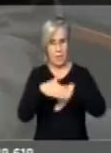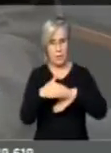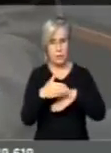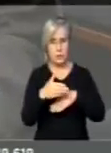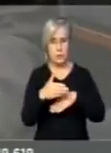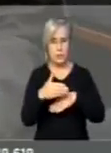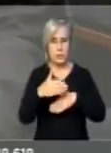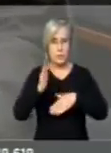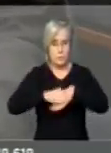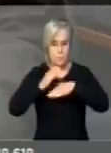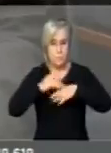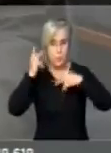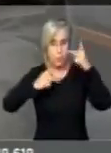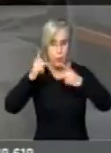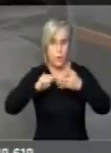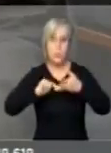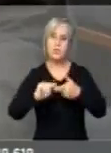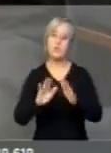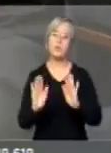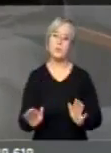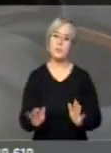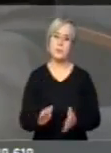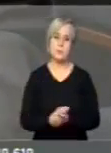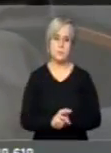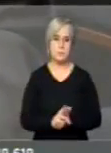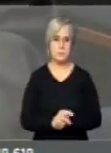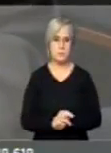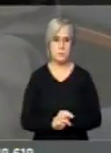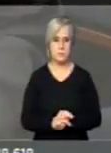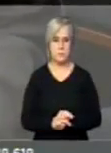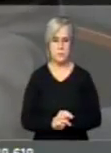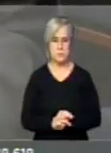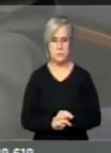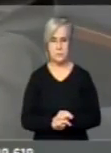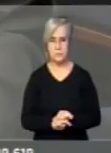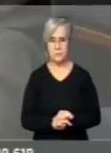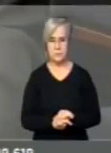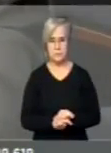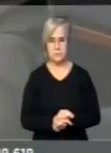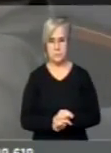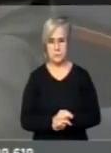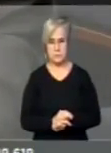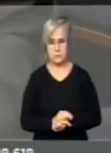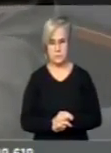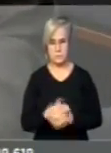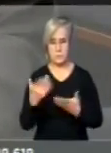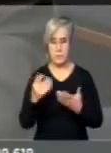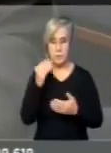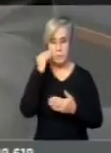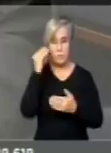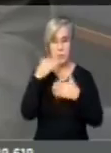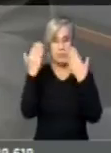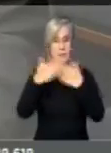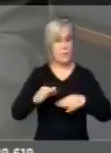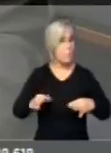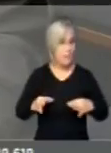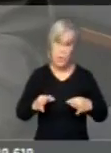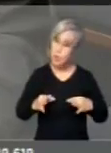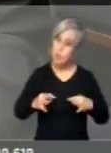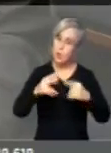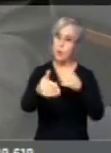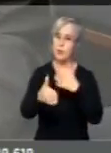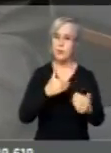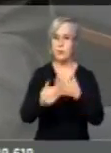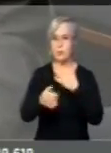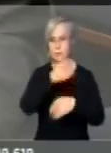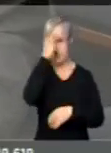Se fosse para aplicar a político, só a política, todo mundo era a favor. Então, vamos aplicar o teste para todo mundo. Quem mexe